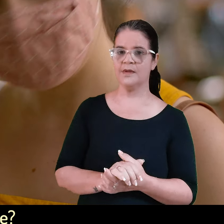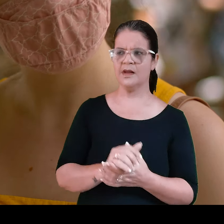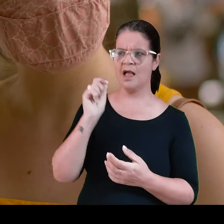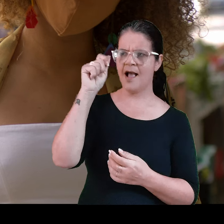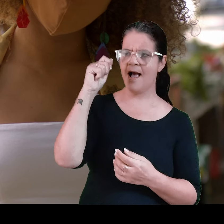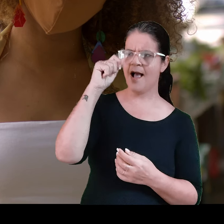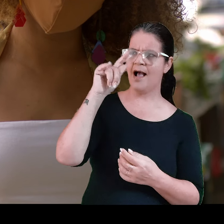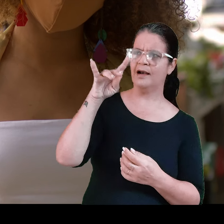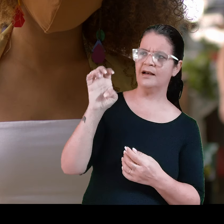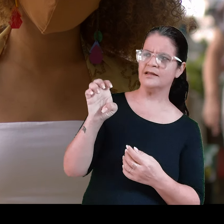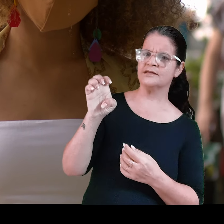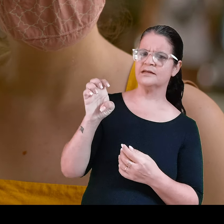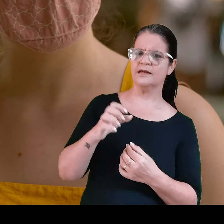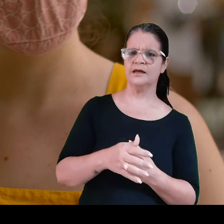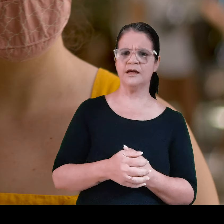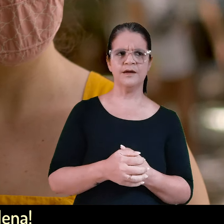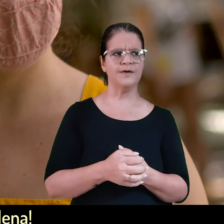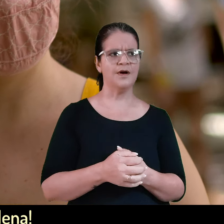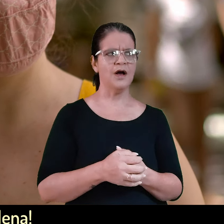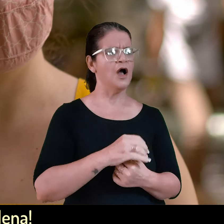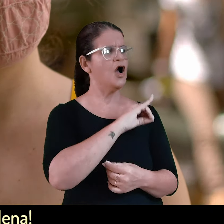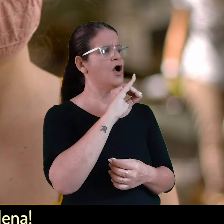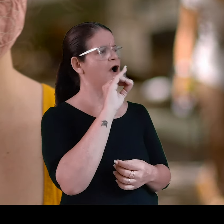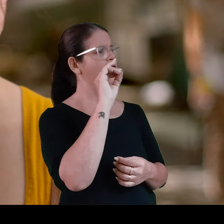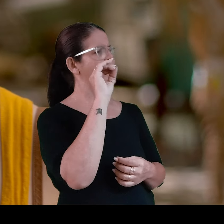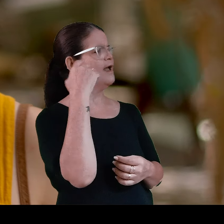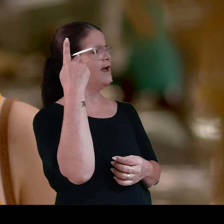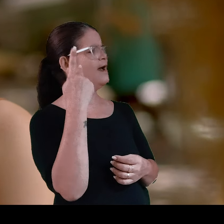Alice. A jovem se aproxima. Oi, Helena.